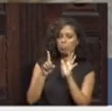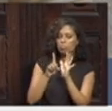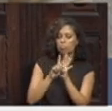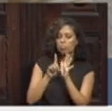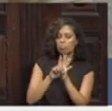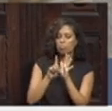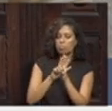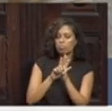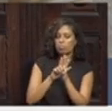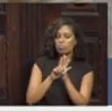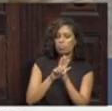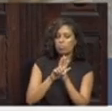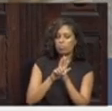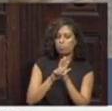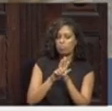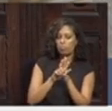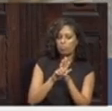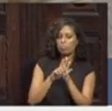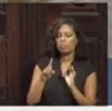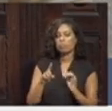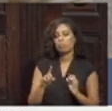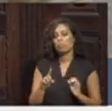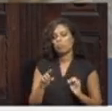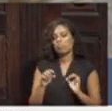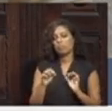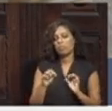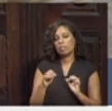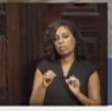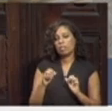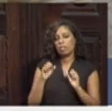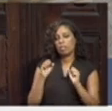a gente trabalhou muito com essa história e foi,